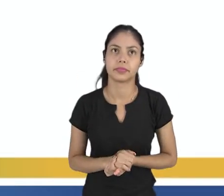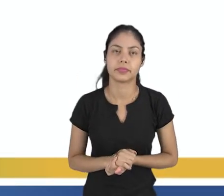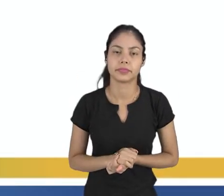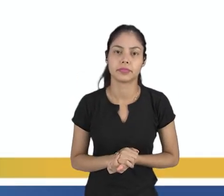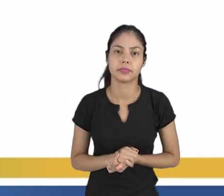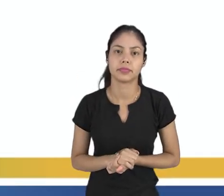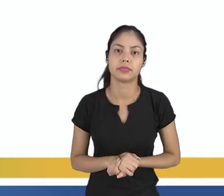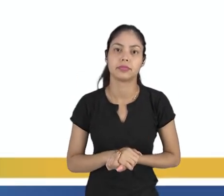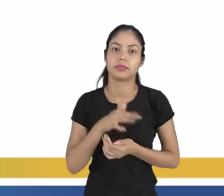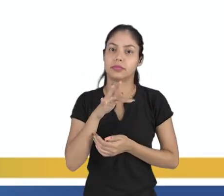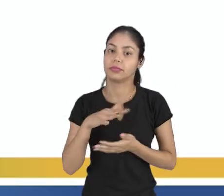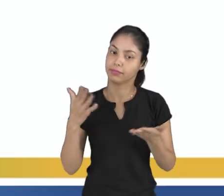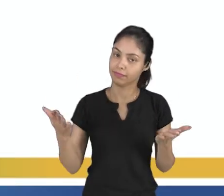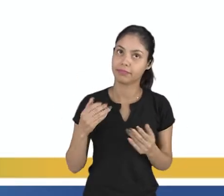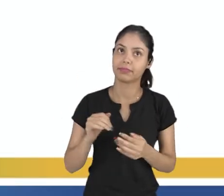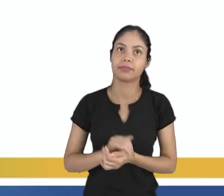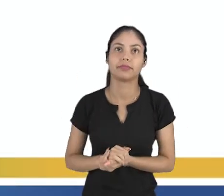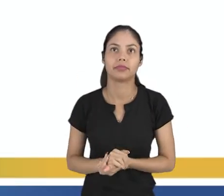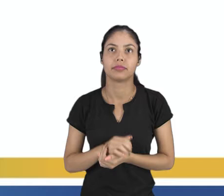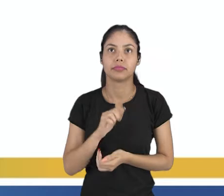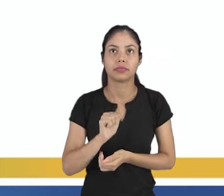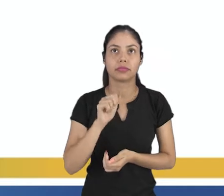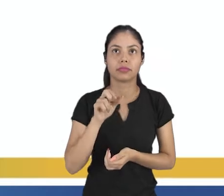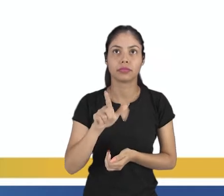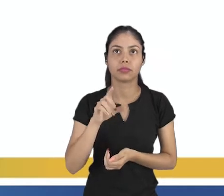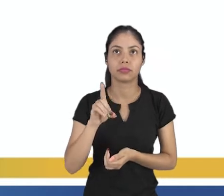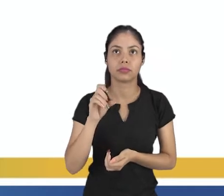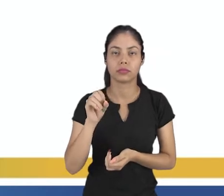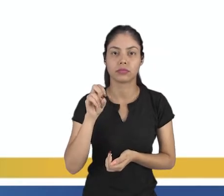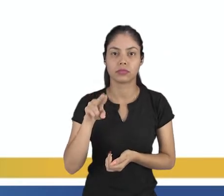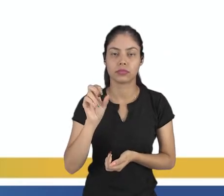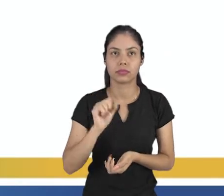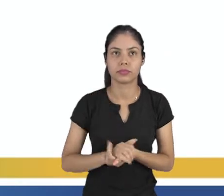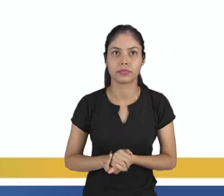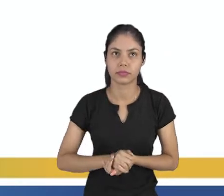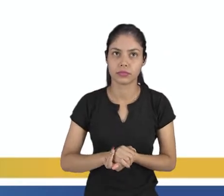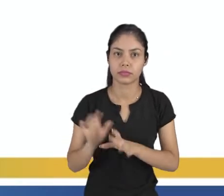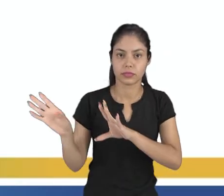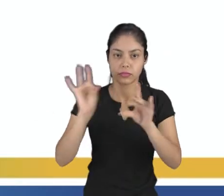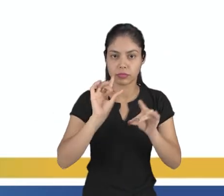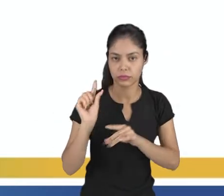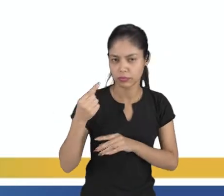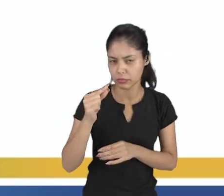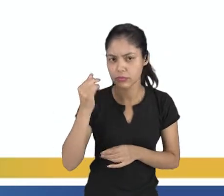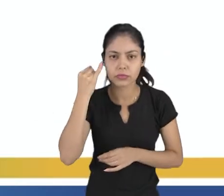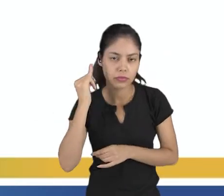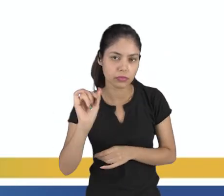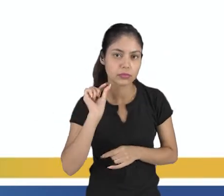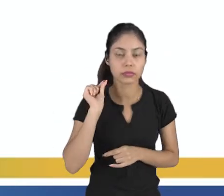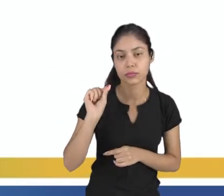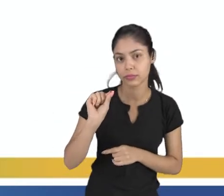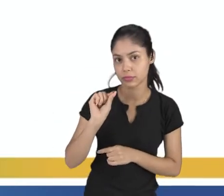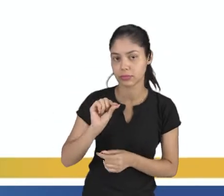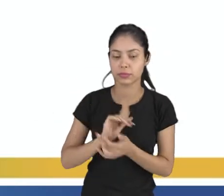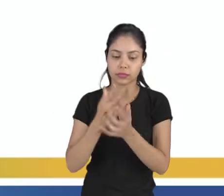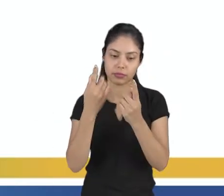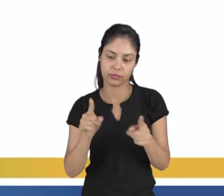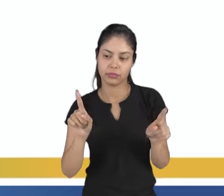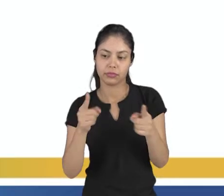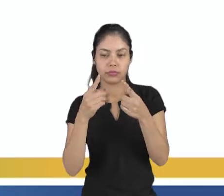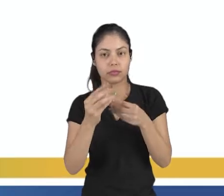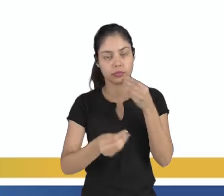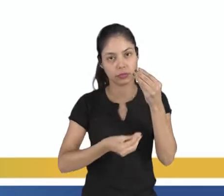Essa frase célebre é de Aldous Huxley. E aí traz um pouco essa ideia do que seria essa